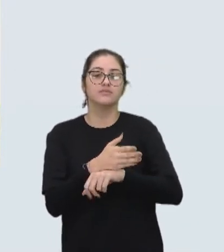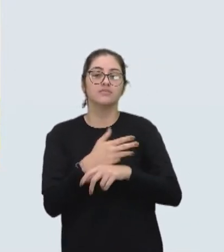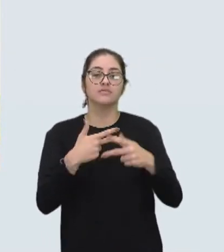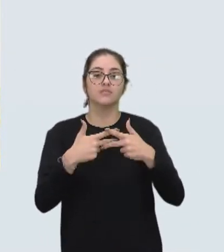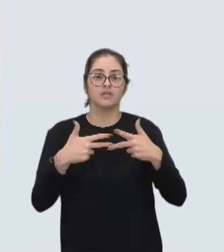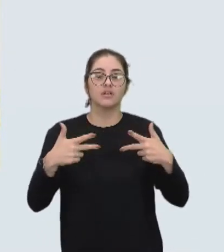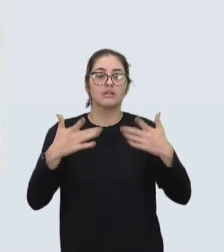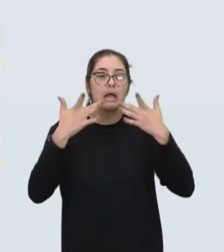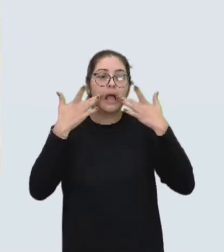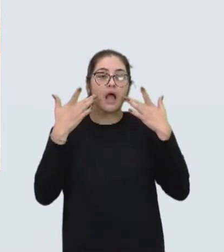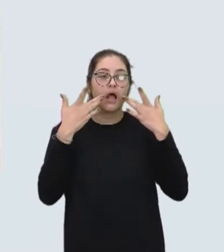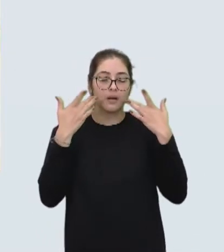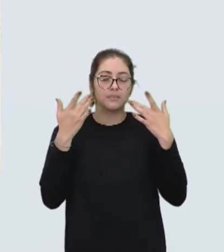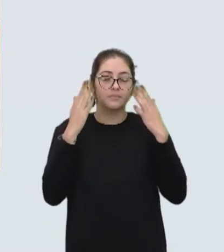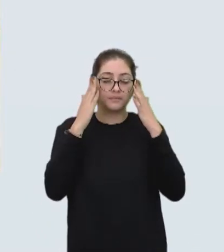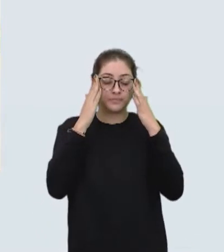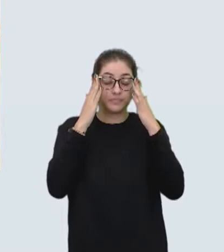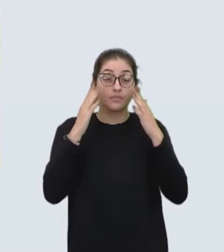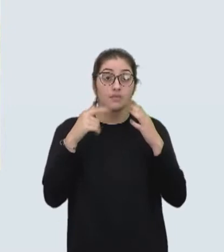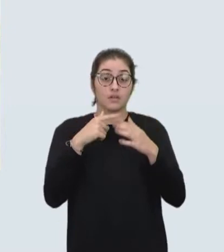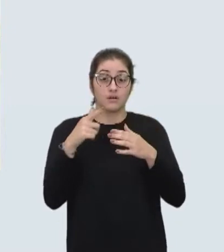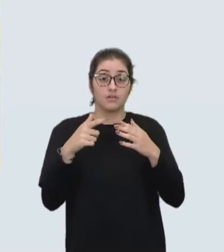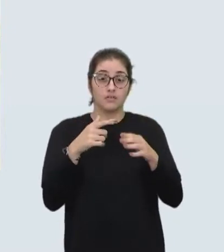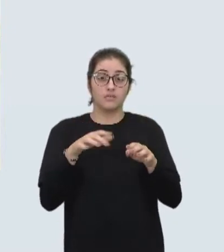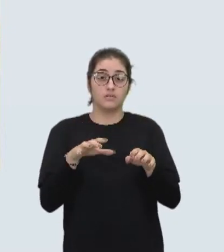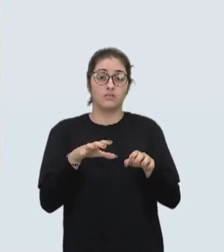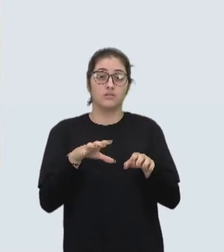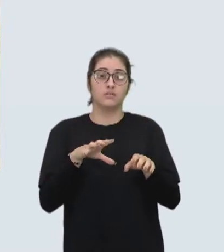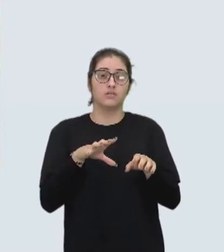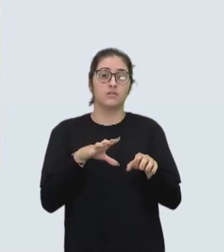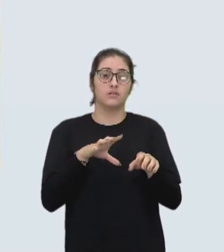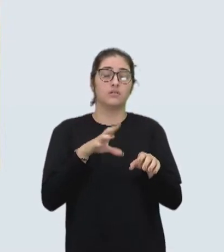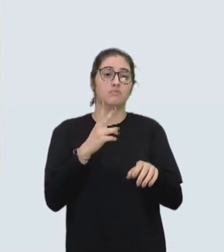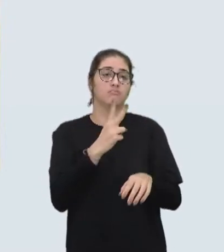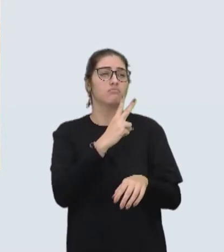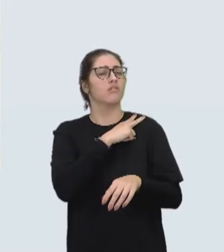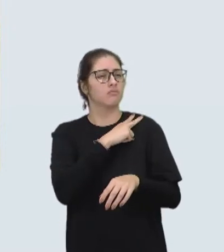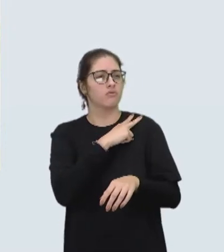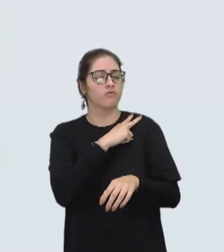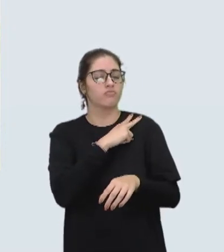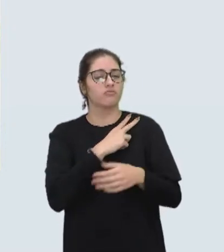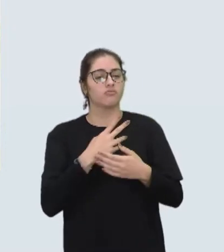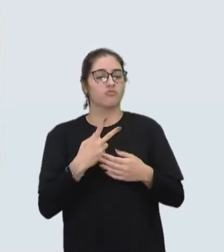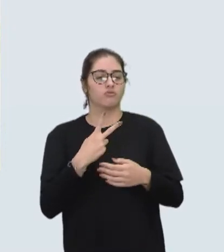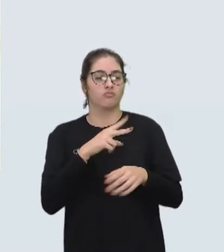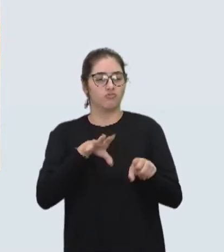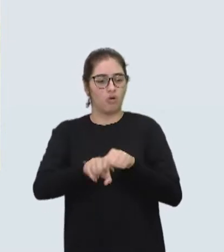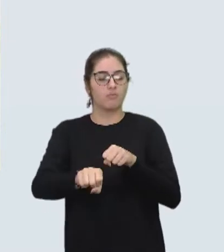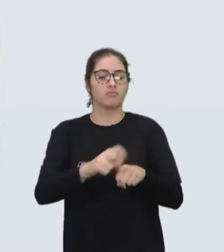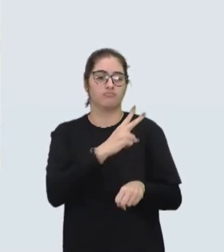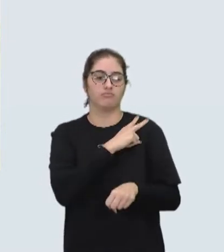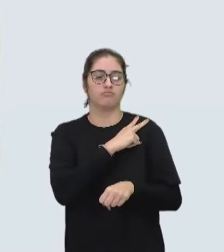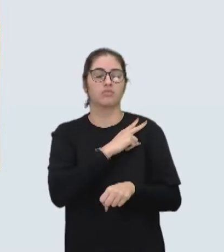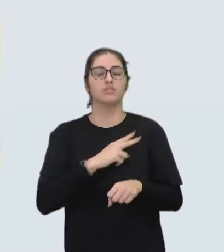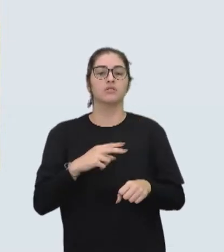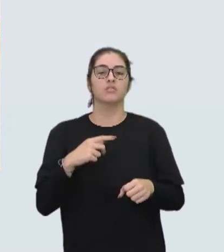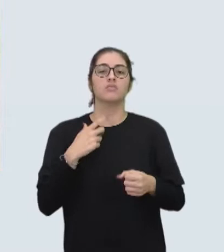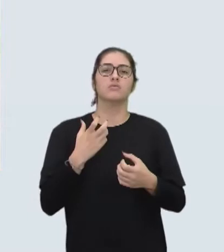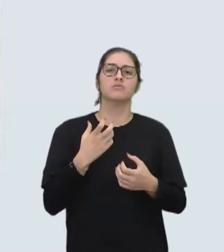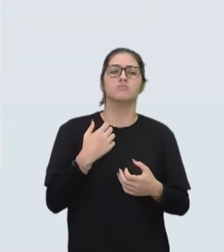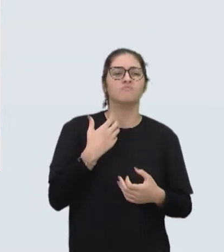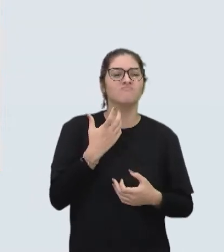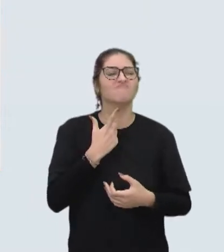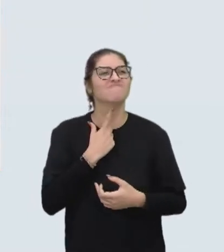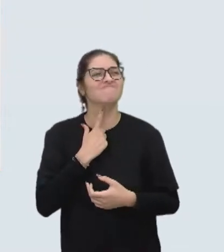espetáculos de teatro. E quando eu me formei no segundo grau, eu então passei a ter um interesse